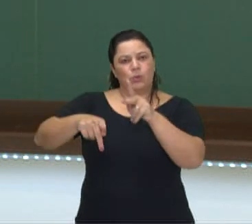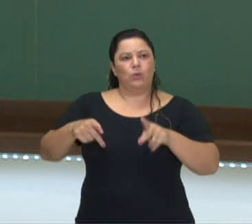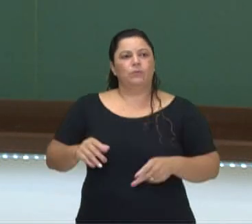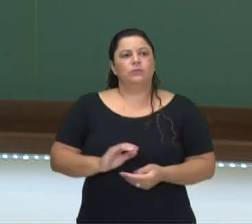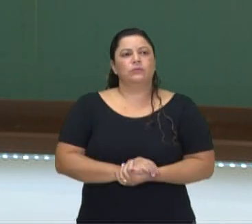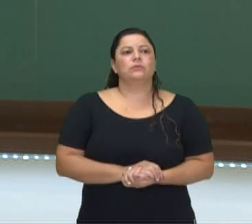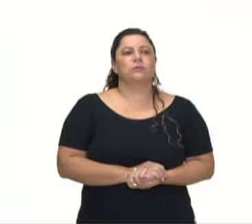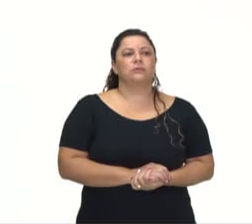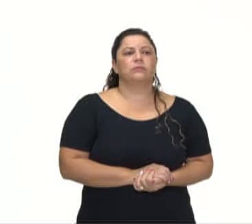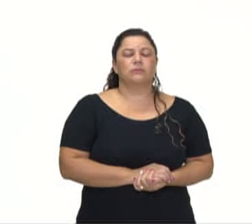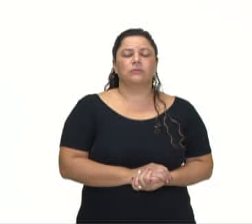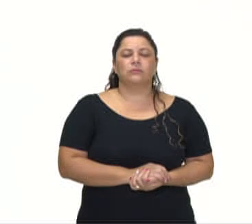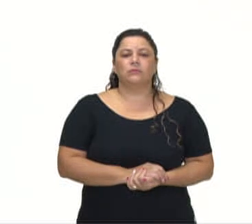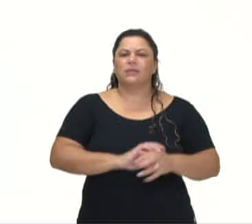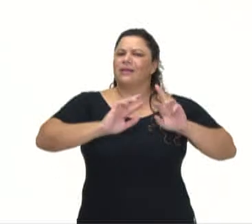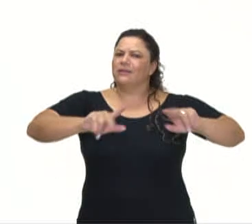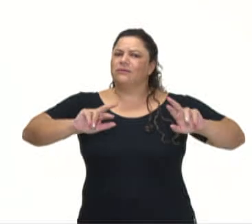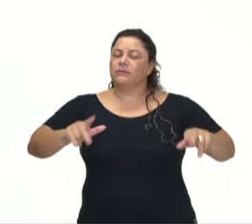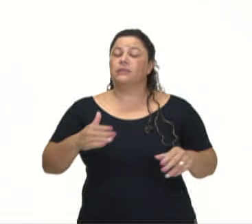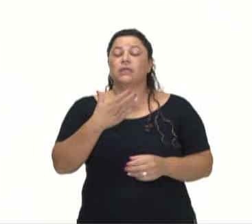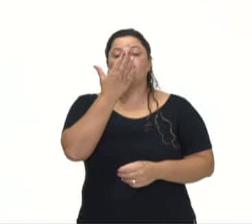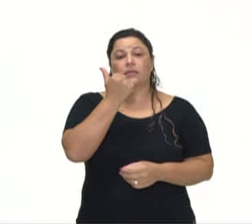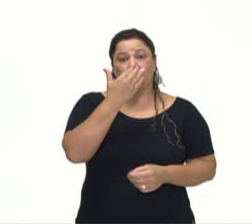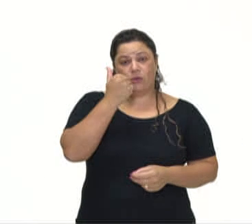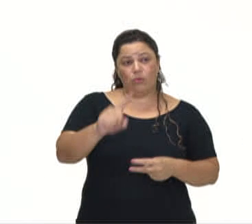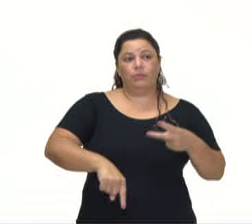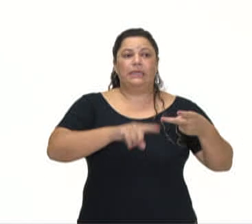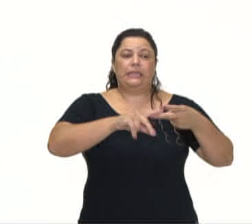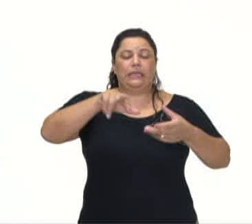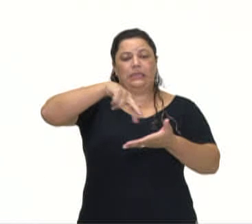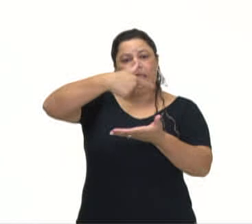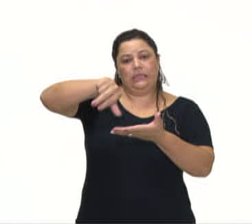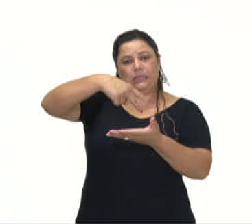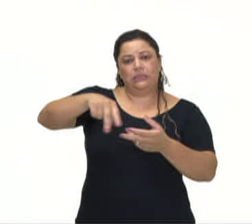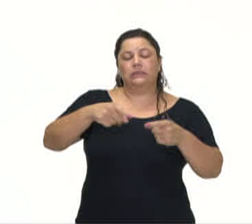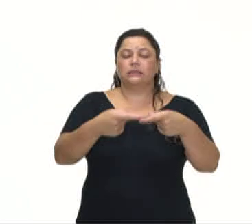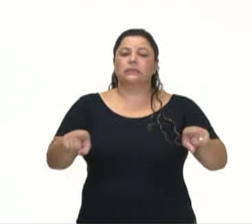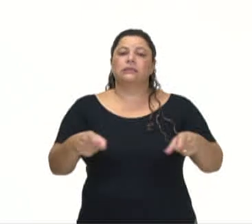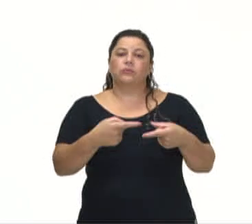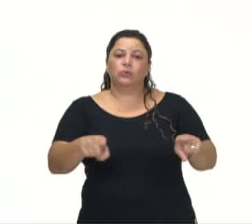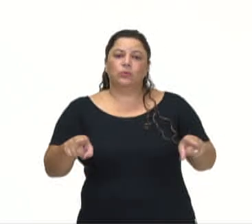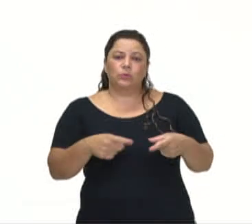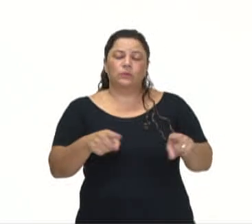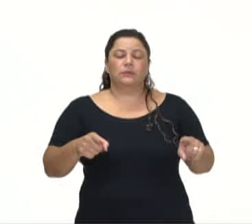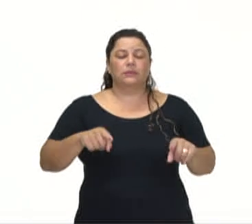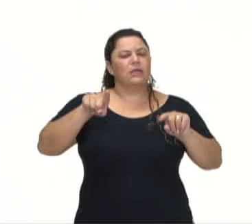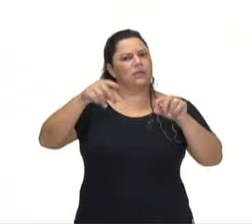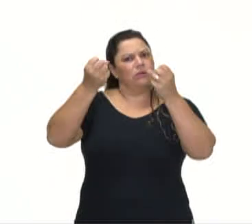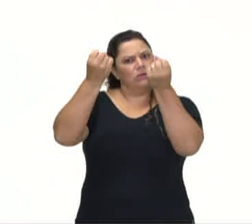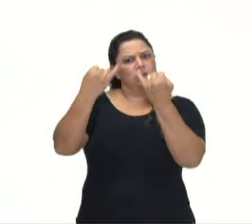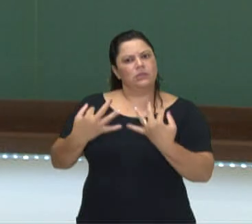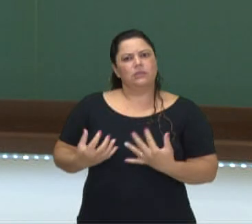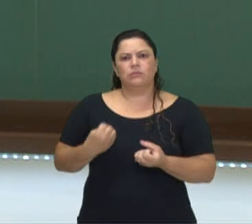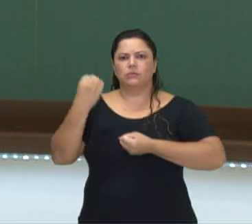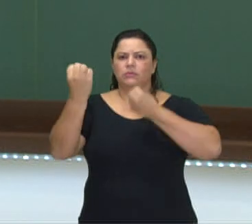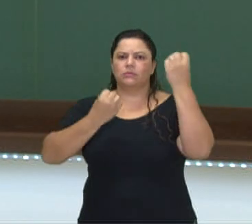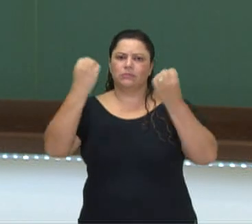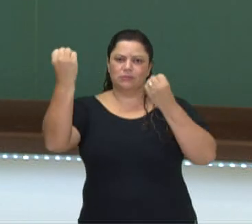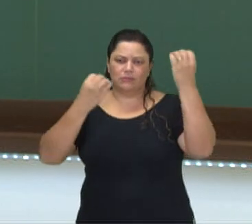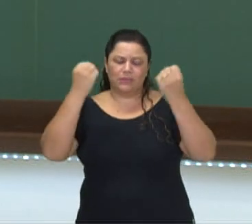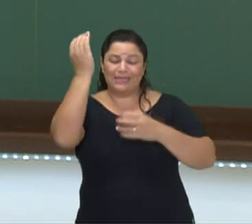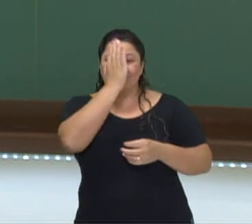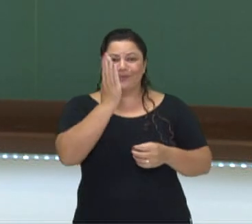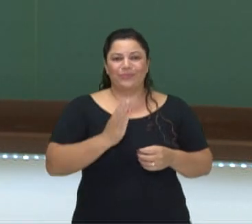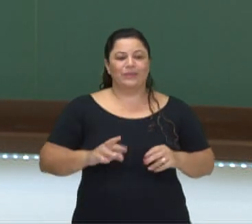temos diversidade? Na culinária, na comida, nas danças, na música, aquilo que eu falei, se a gente viajar pelo Brasil, a gente vai